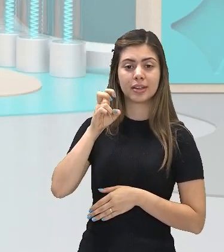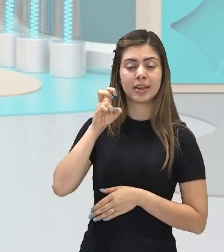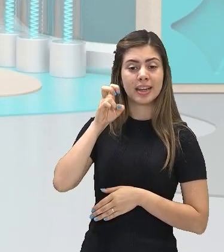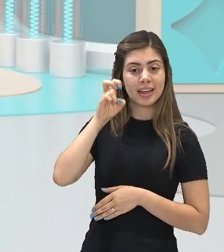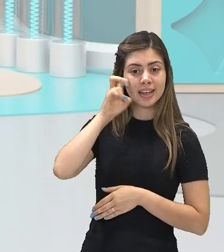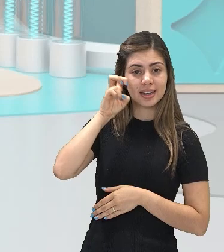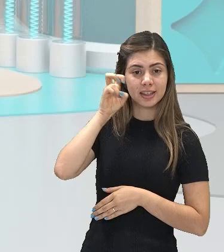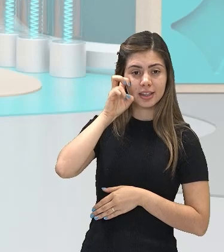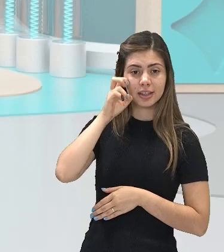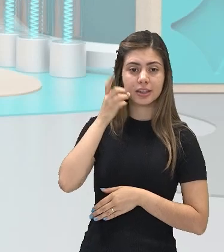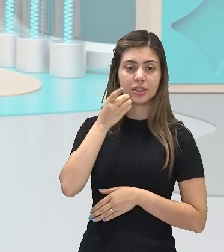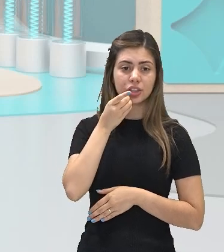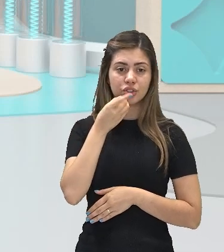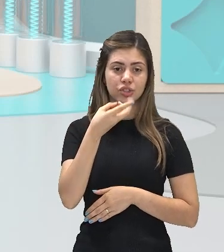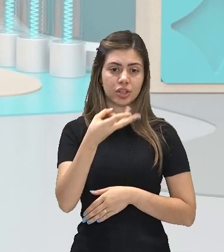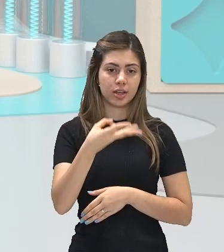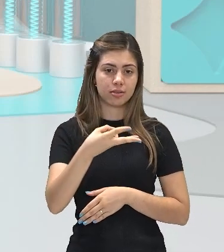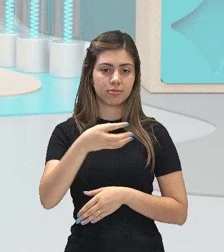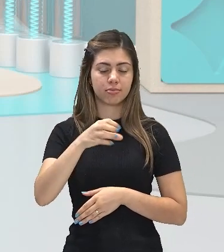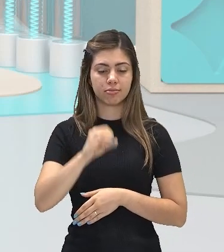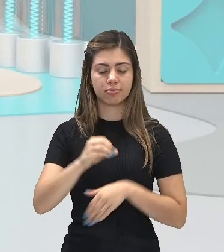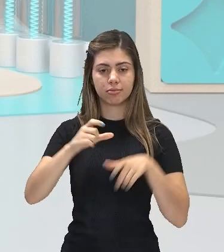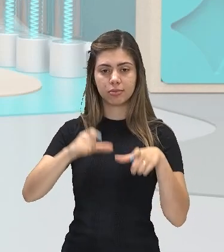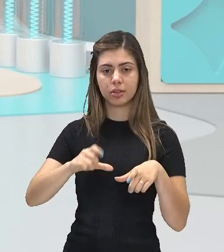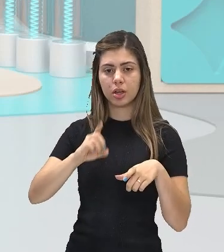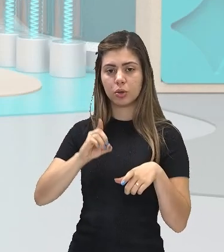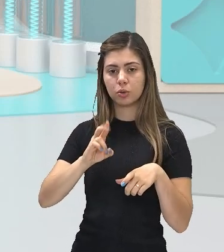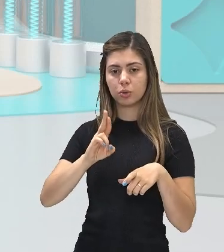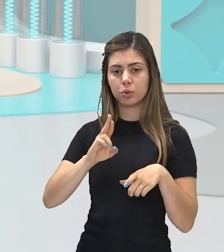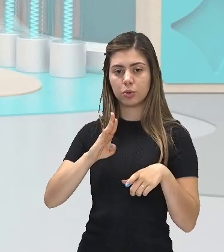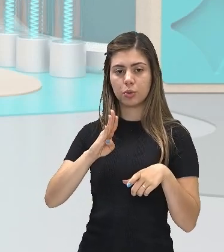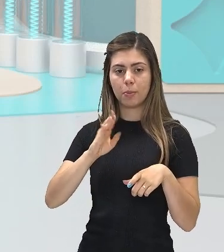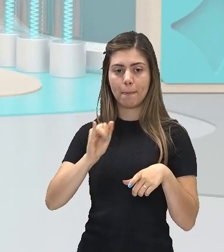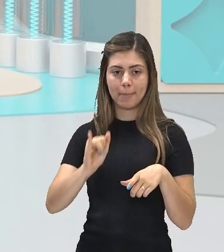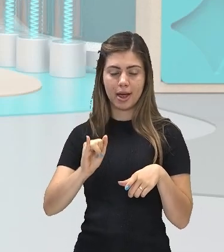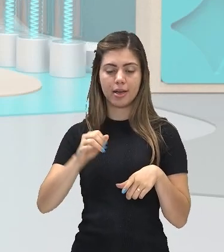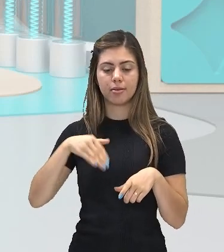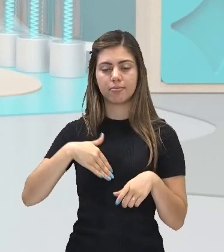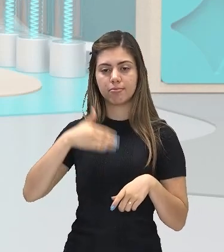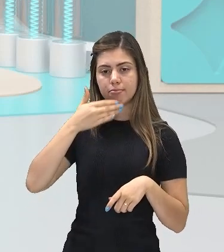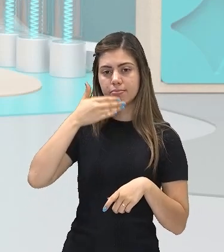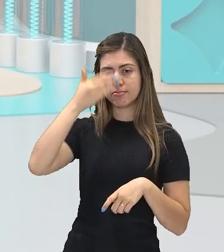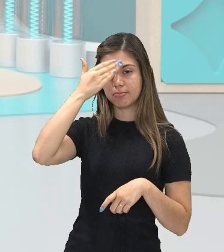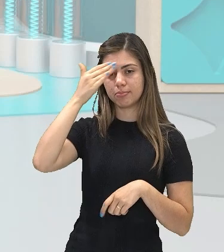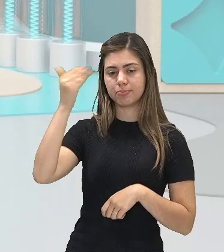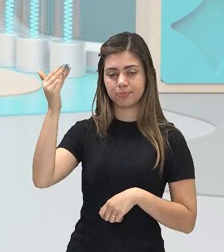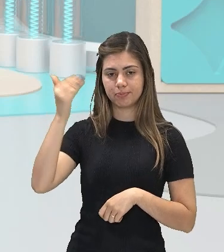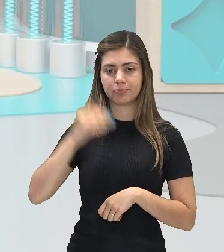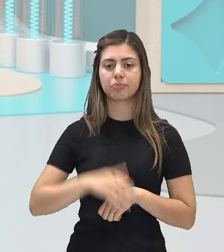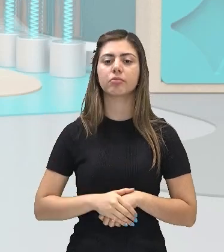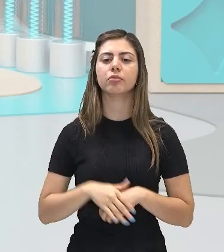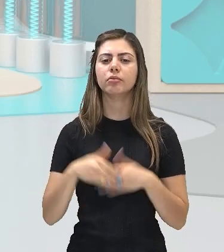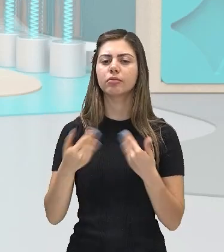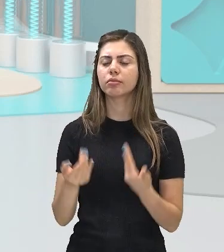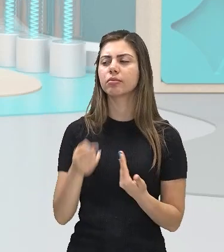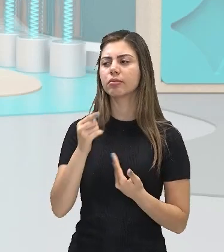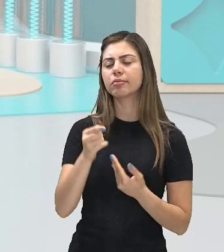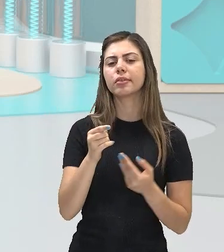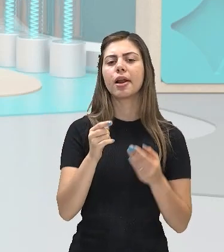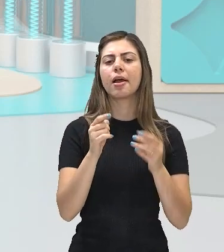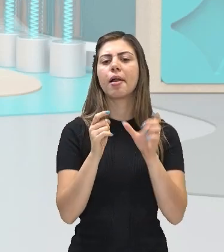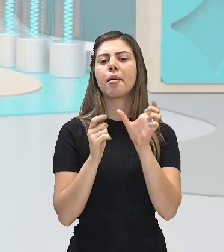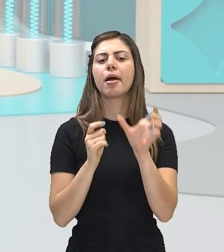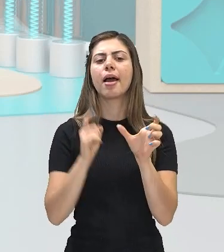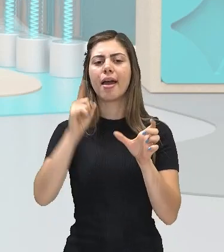30 em Dubai, nos Emirados Árabes Unidos, não é? E aí, sobre esse trecho, então, posso chamar isto